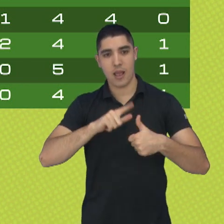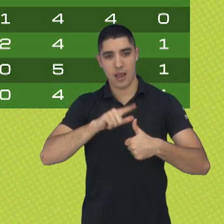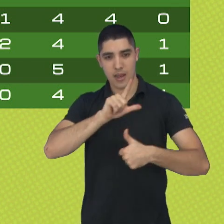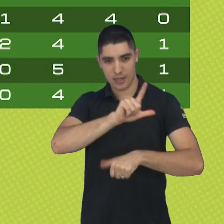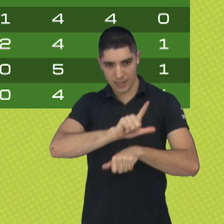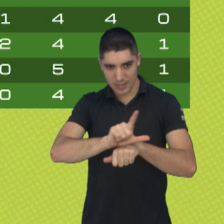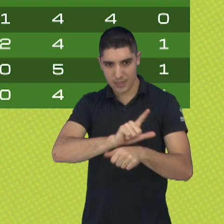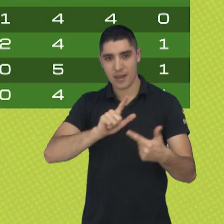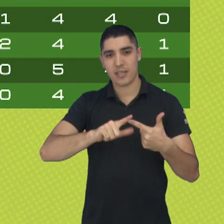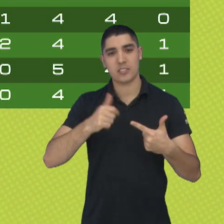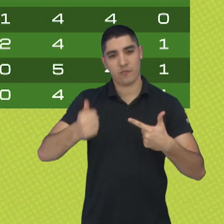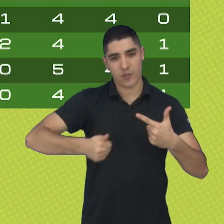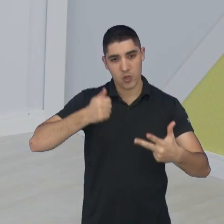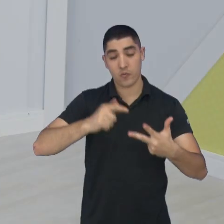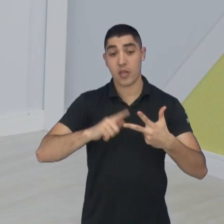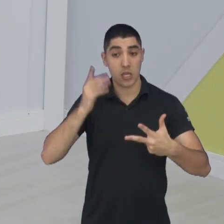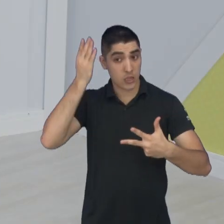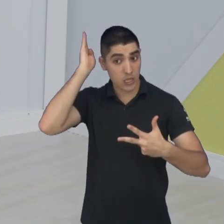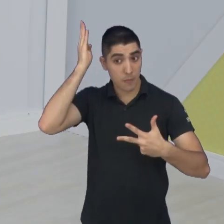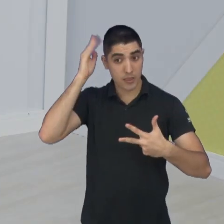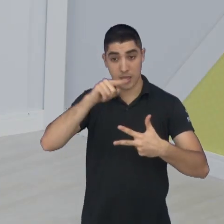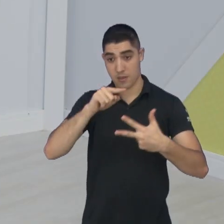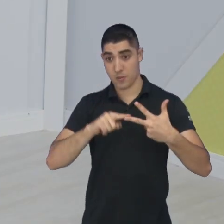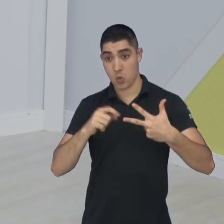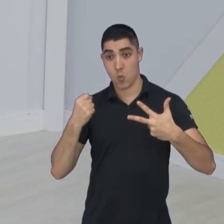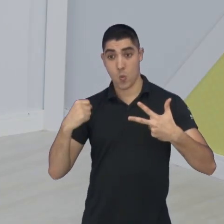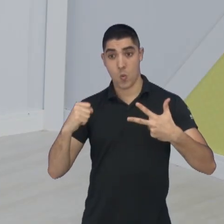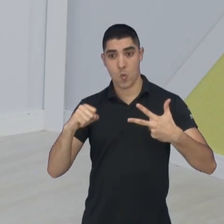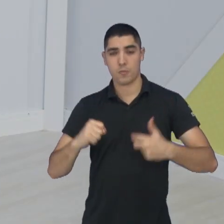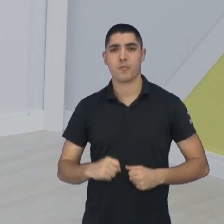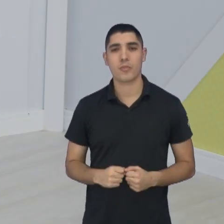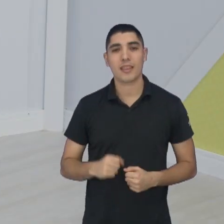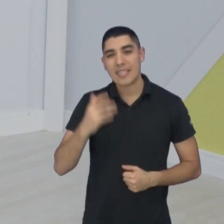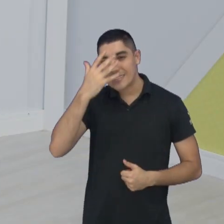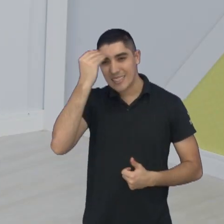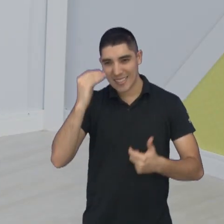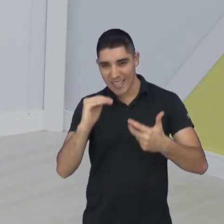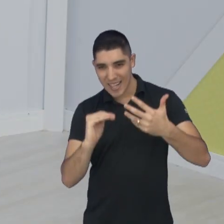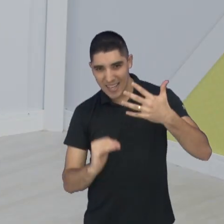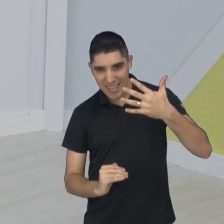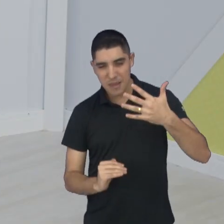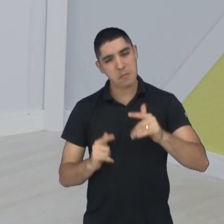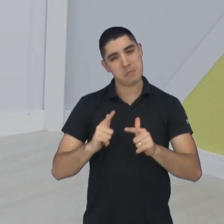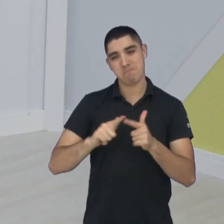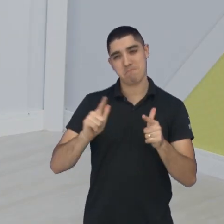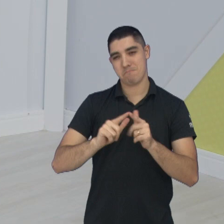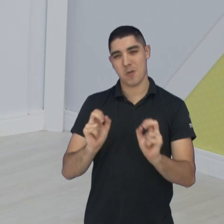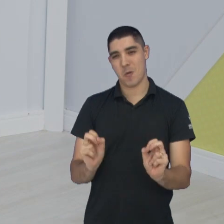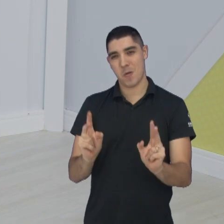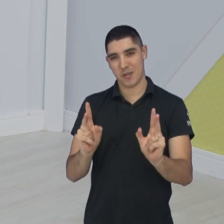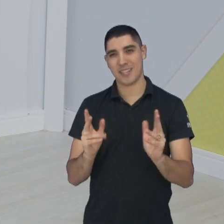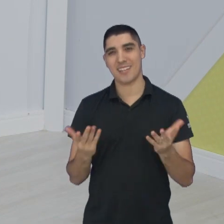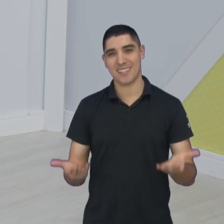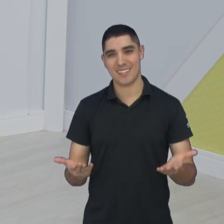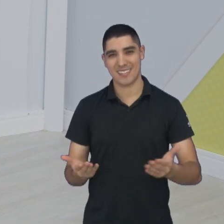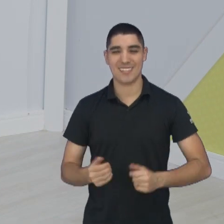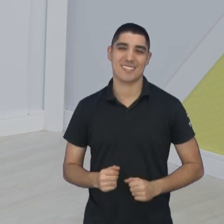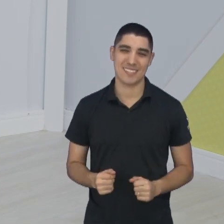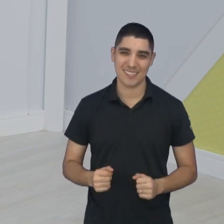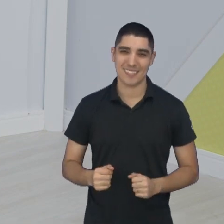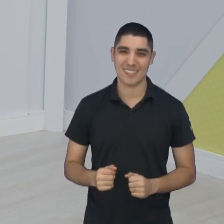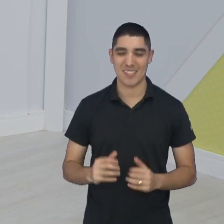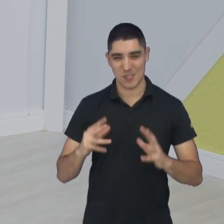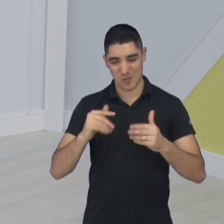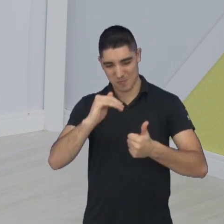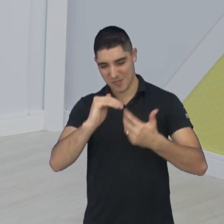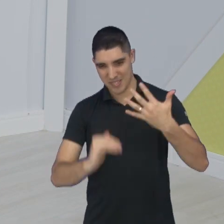e o Taubaté aparecendo aí na 8ª posição. Israel esqueceu de fazer o restante, mas faz parte da vida. Na próxima ele faz toda a tabela,